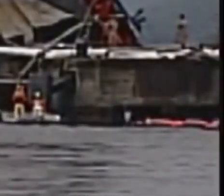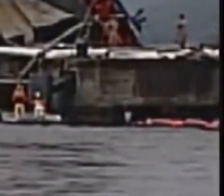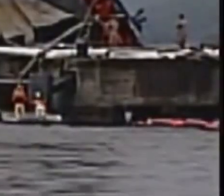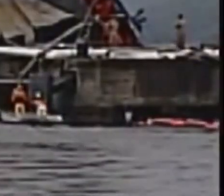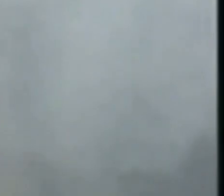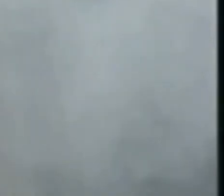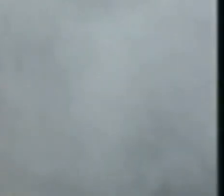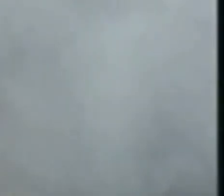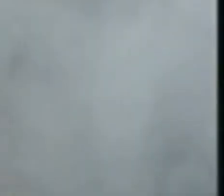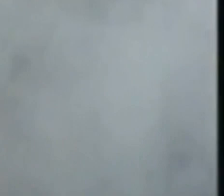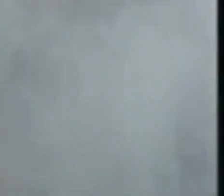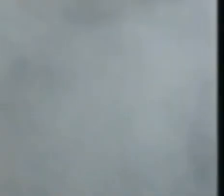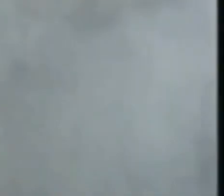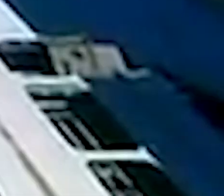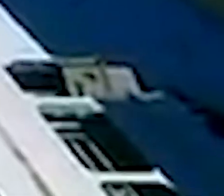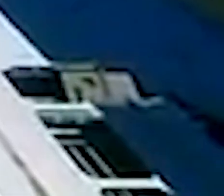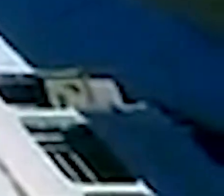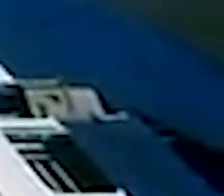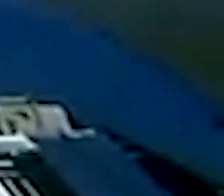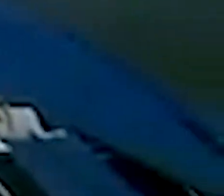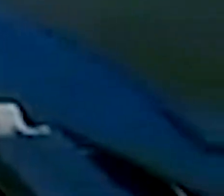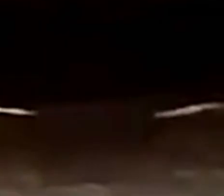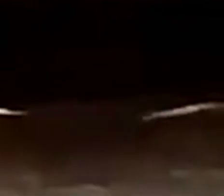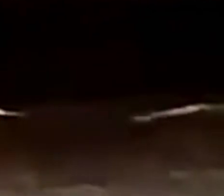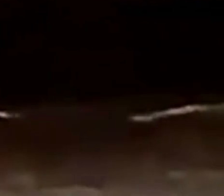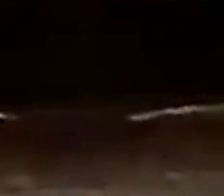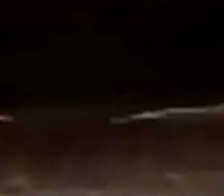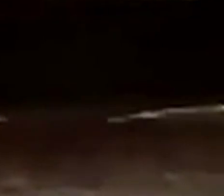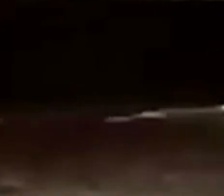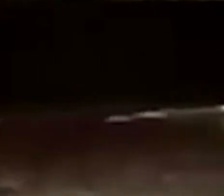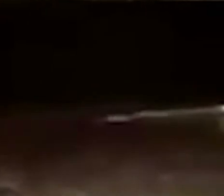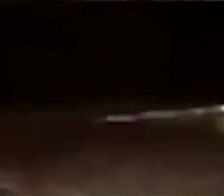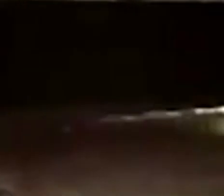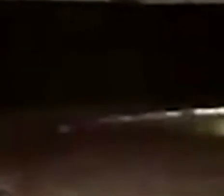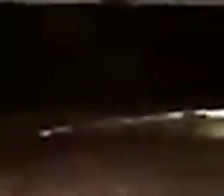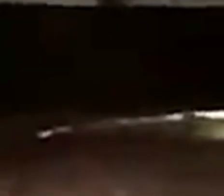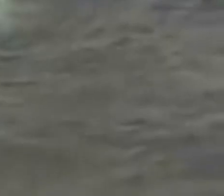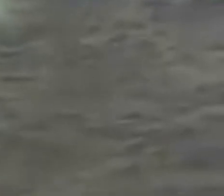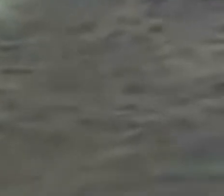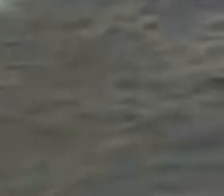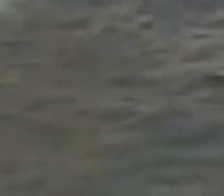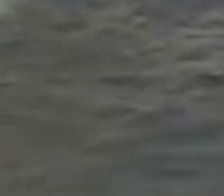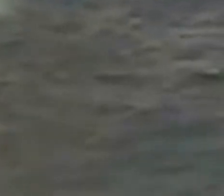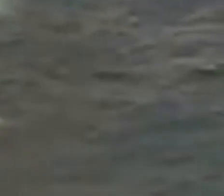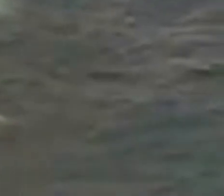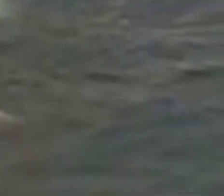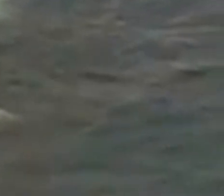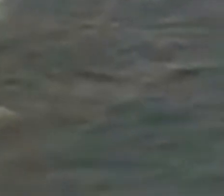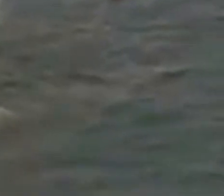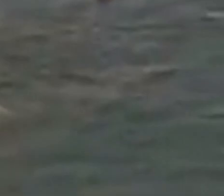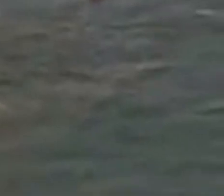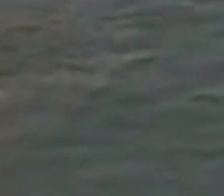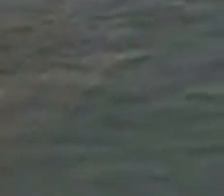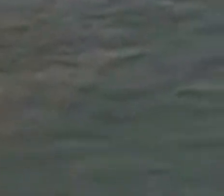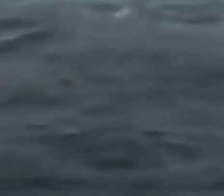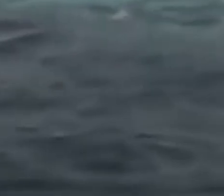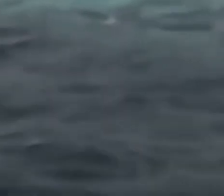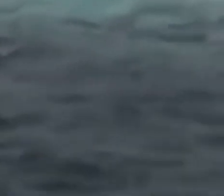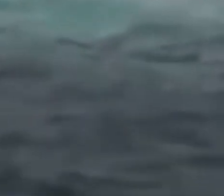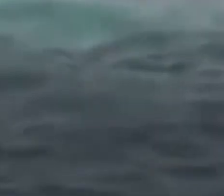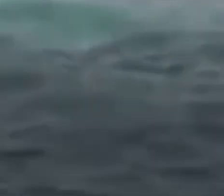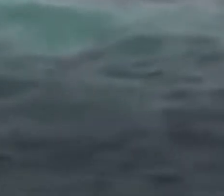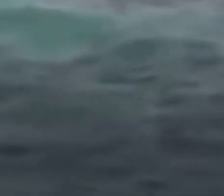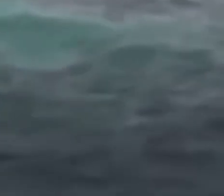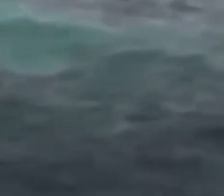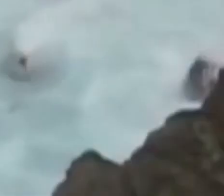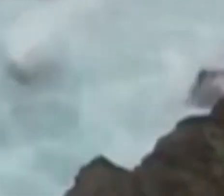os acidentes e demais ocorrências na navegação. Há 90 anos é ele que define responsabilidades e penas cabíveis e